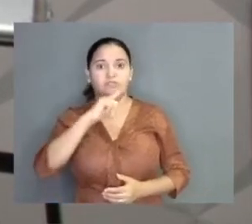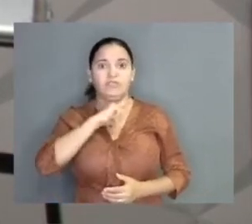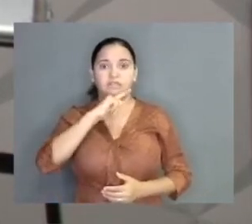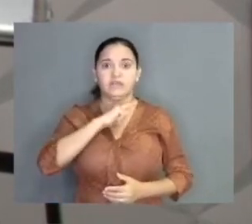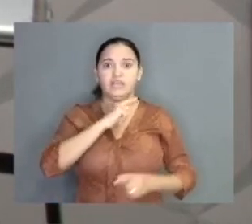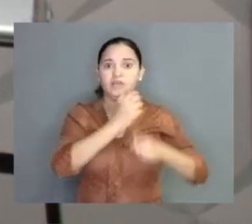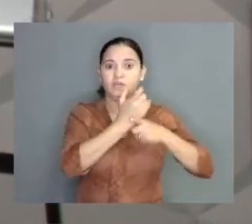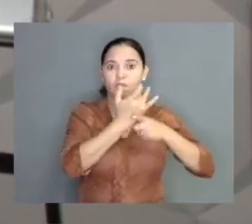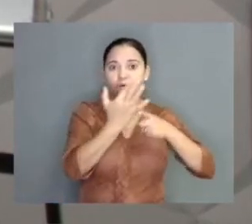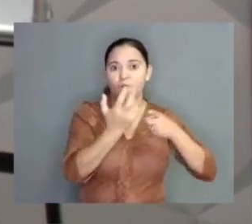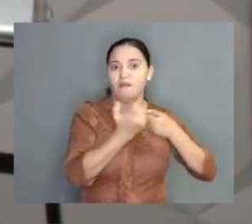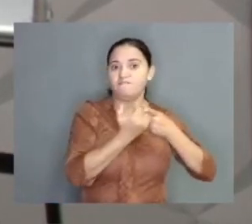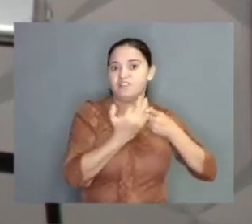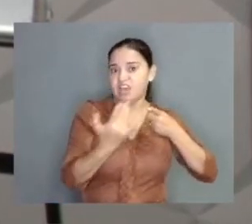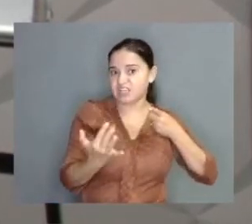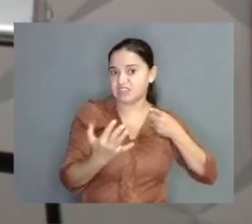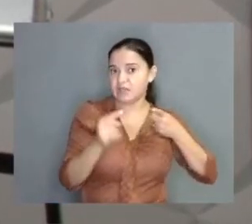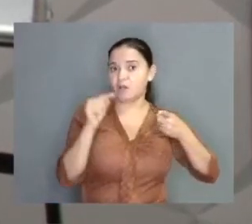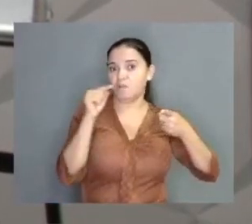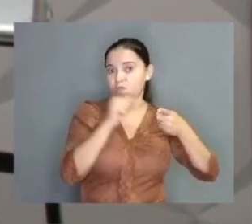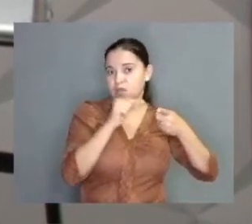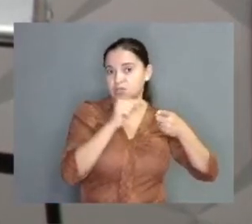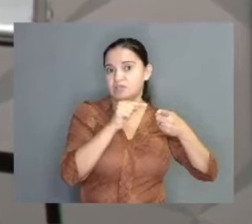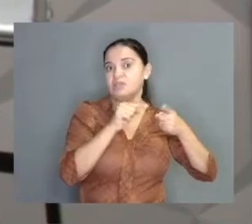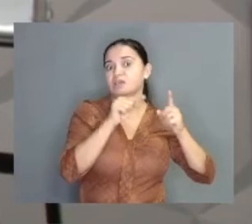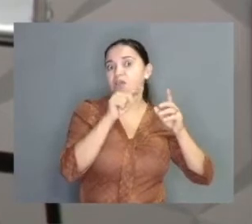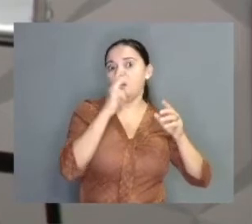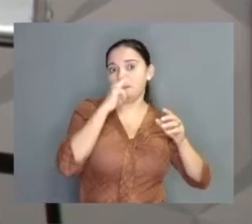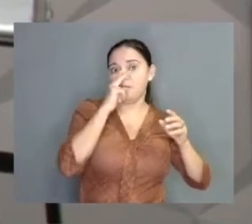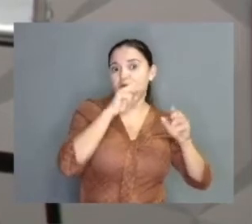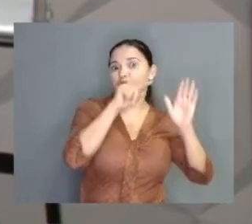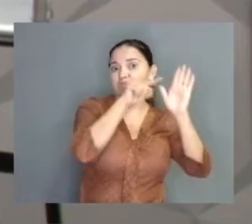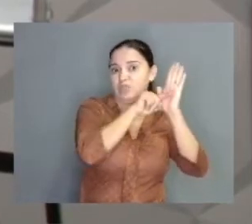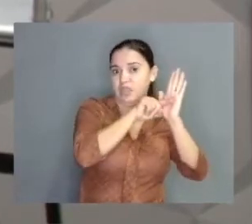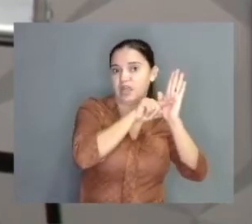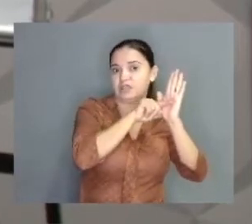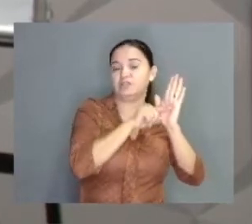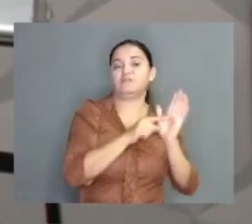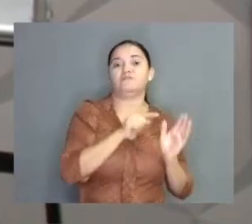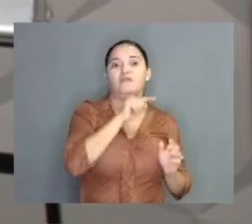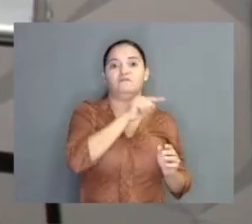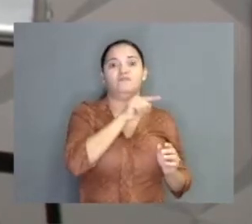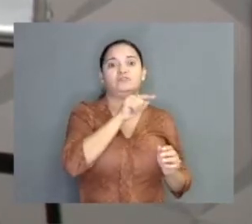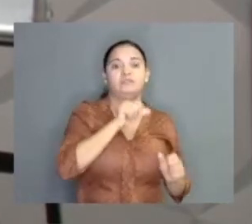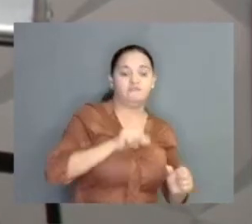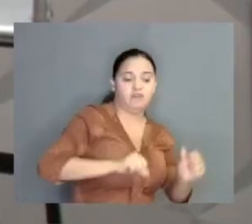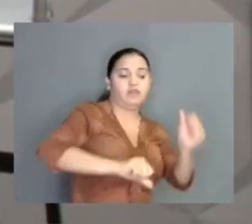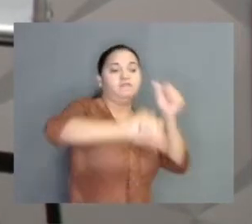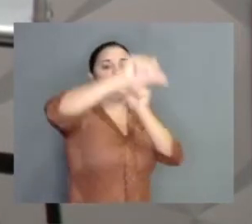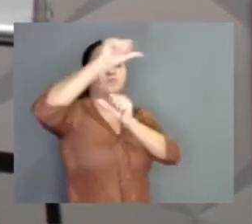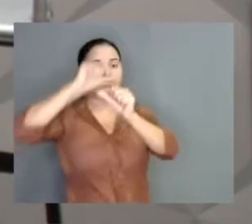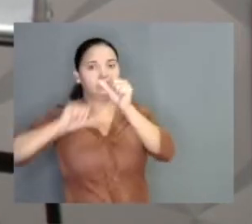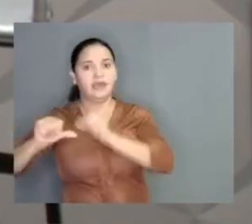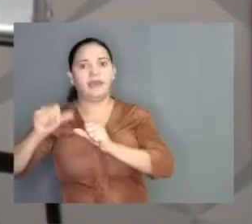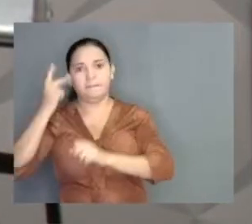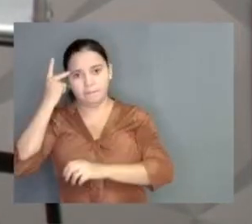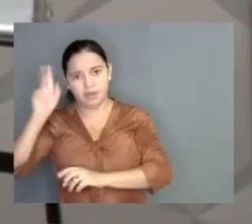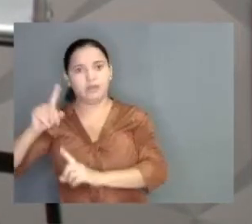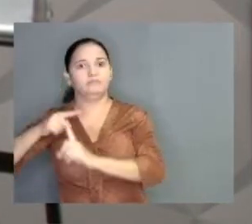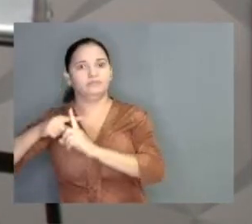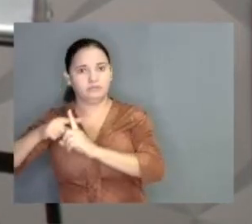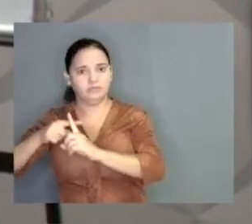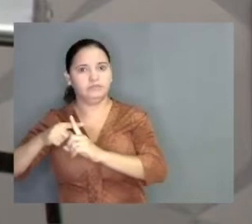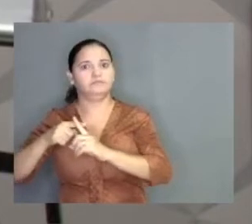fração com dois expoentes negativos, você faz a inversão para deixar os dois positivos.